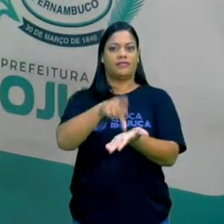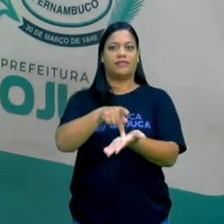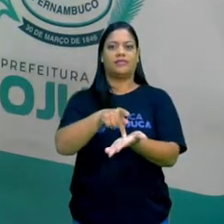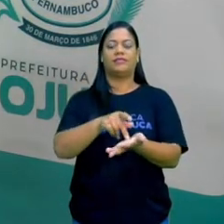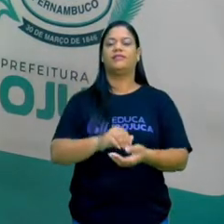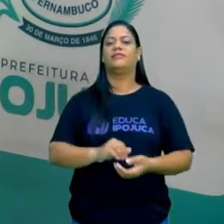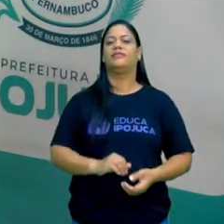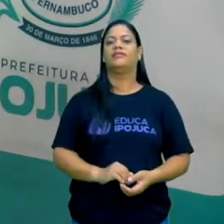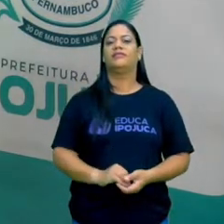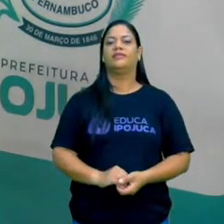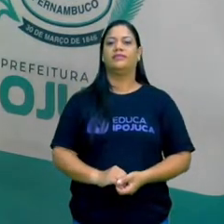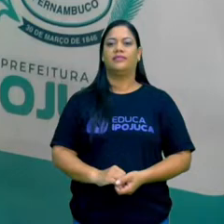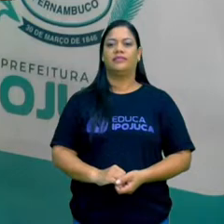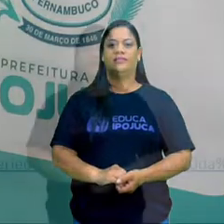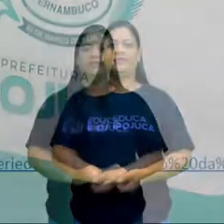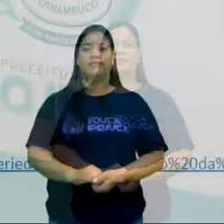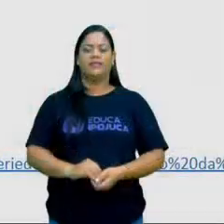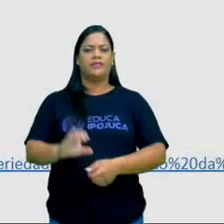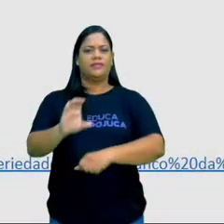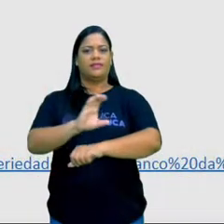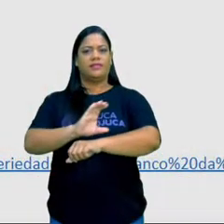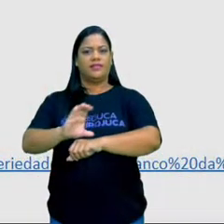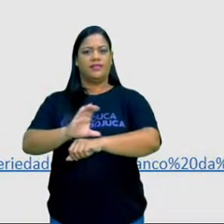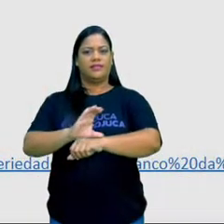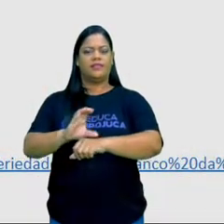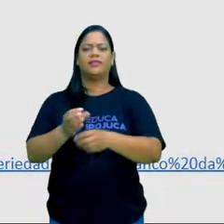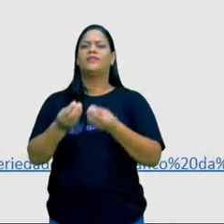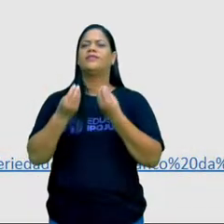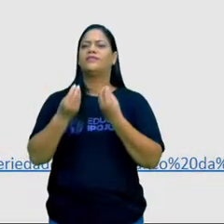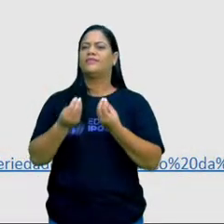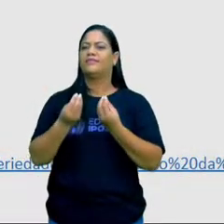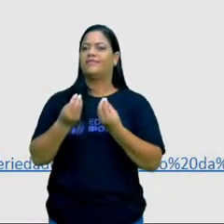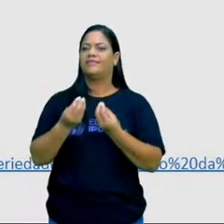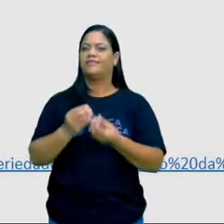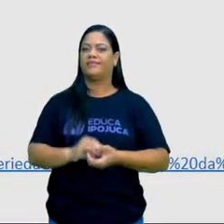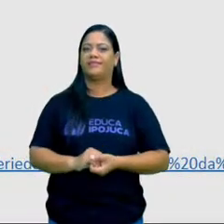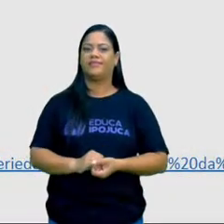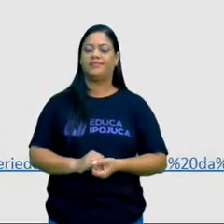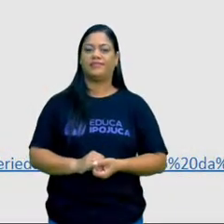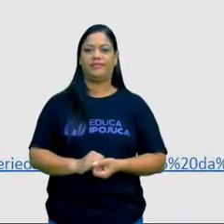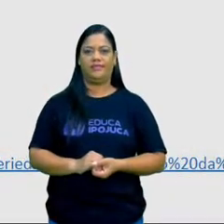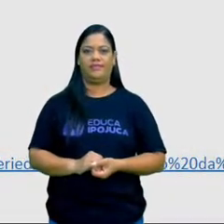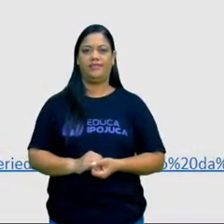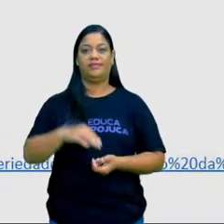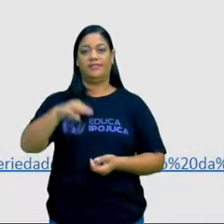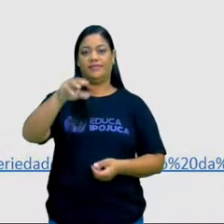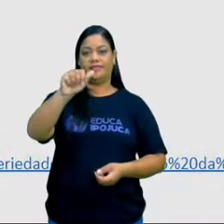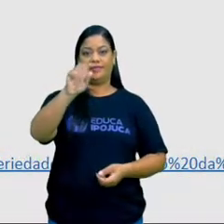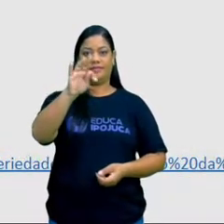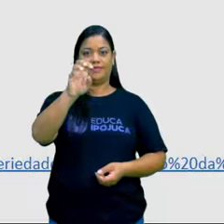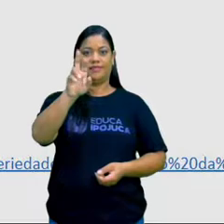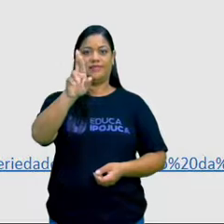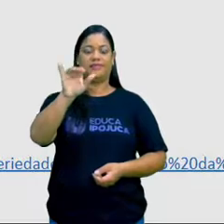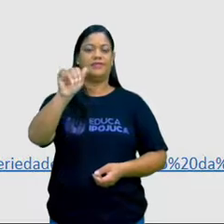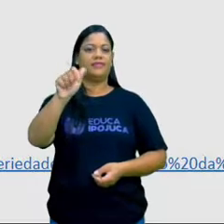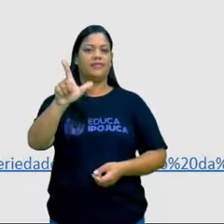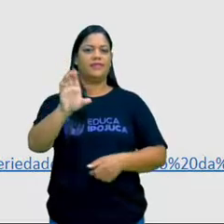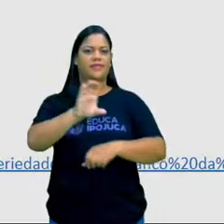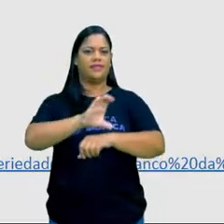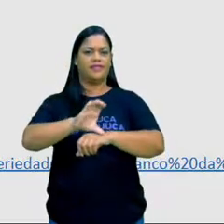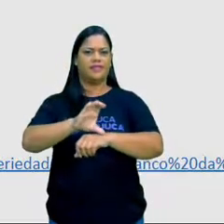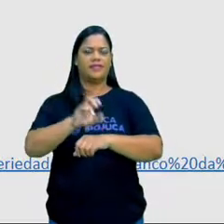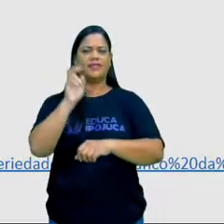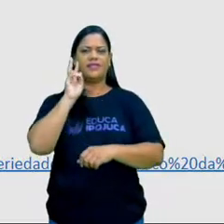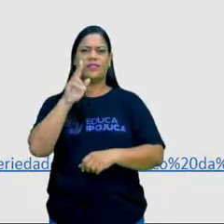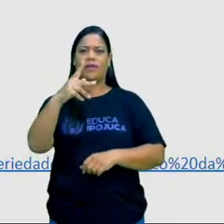real. E o cinza? Como se daria isso? Na associação material, o cinza, a gente lembra